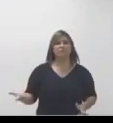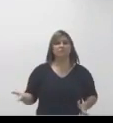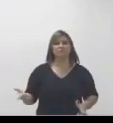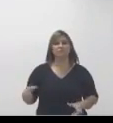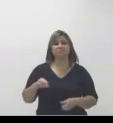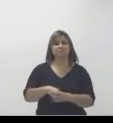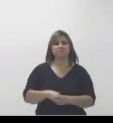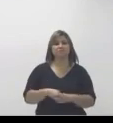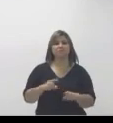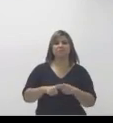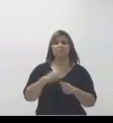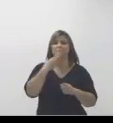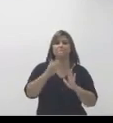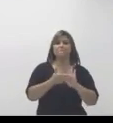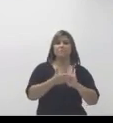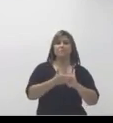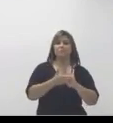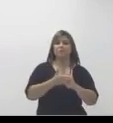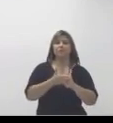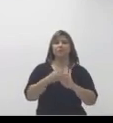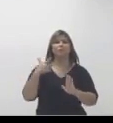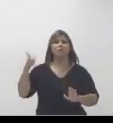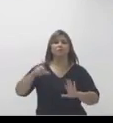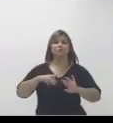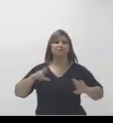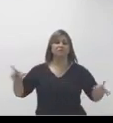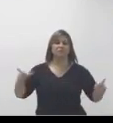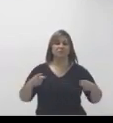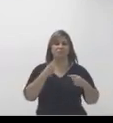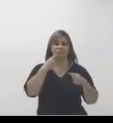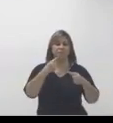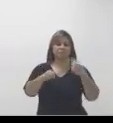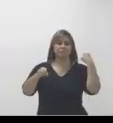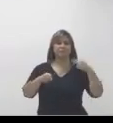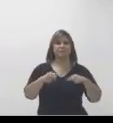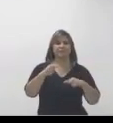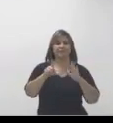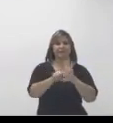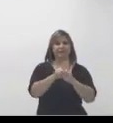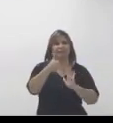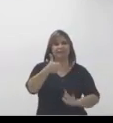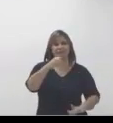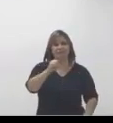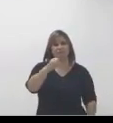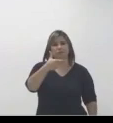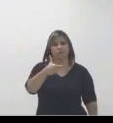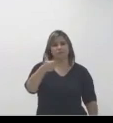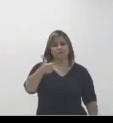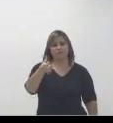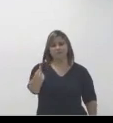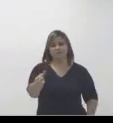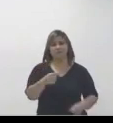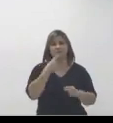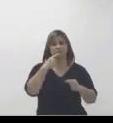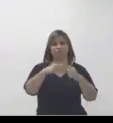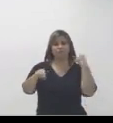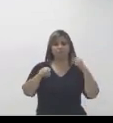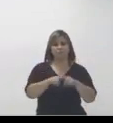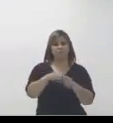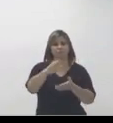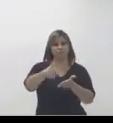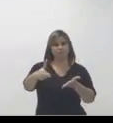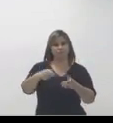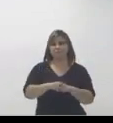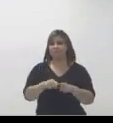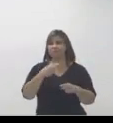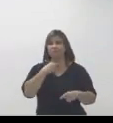está colocada porque elas propõem um modelo que entrou em choque para mim com a lei 2016 que entra em choque com a convenção então nem